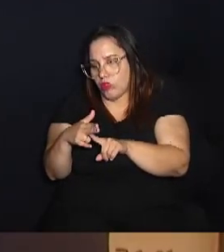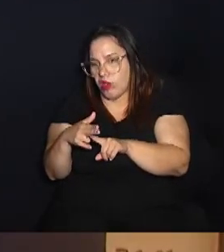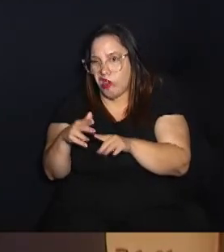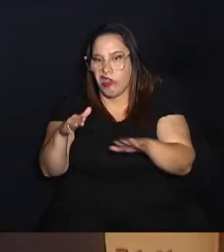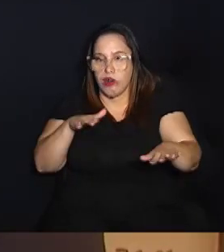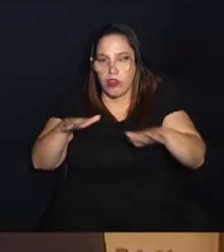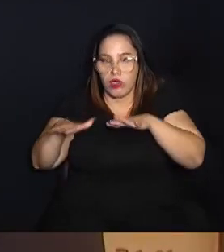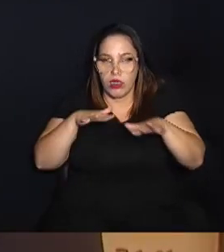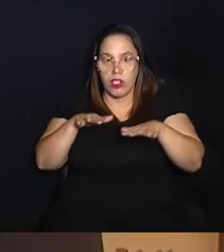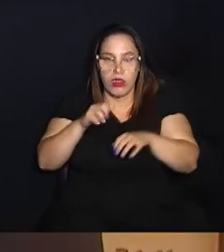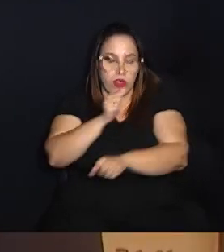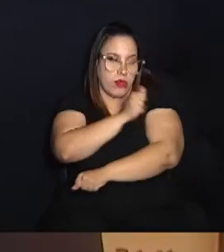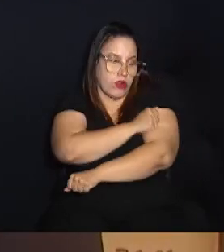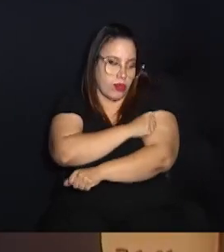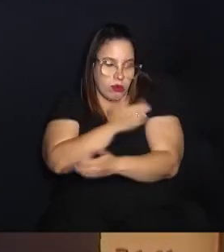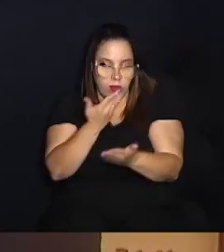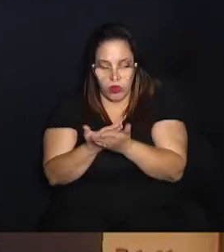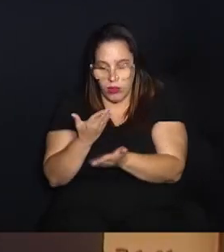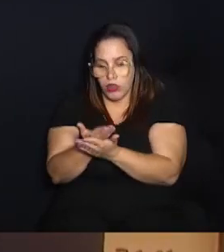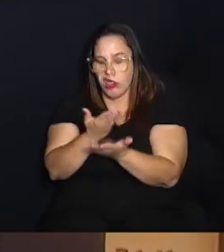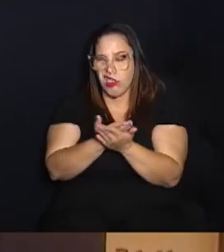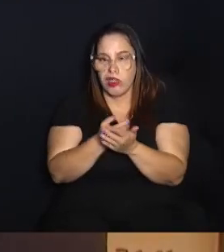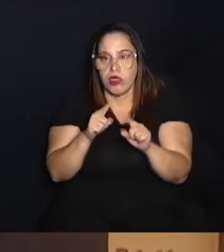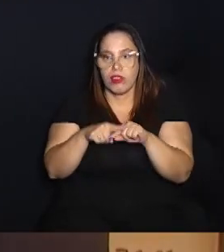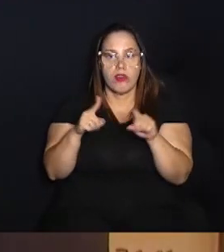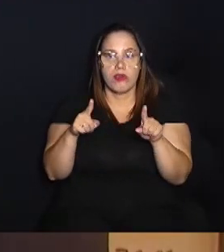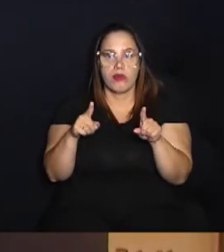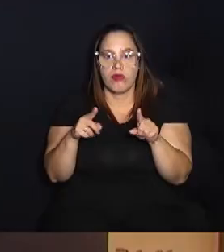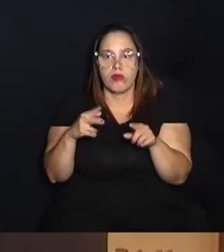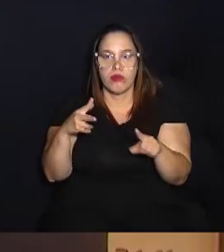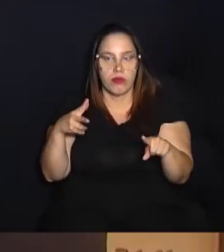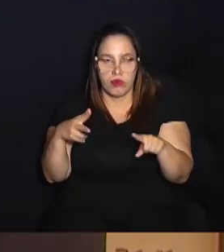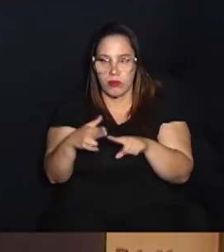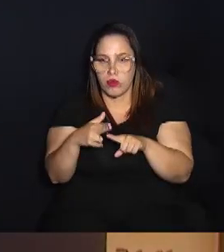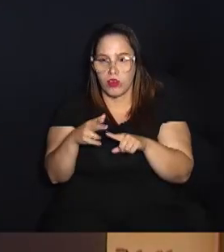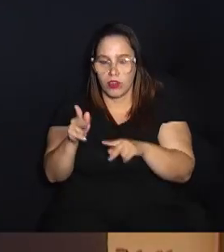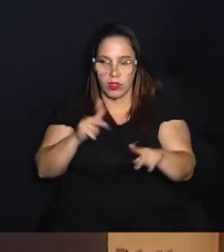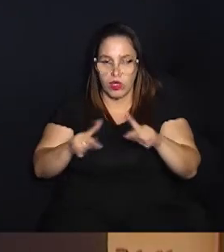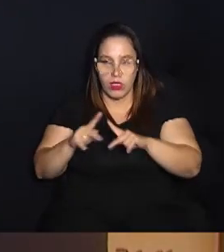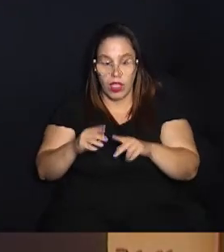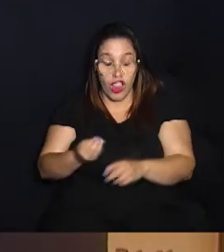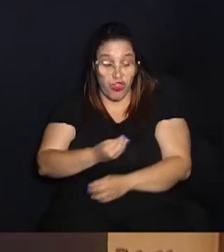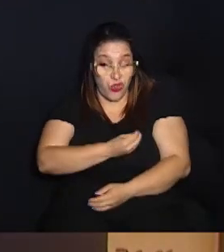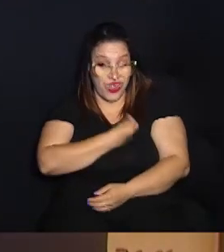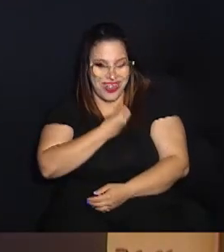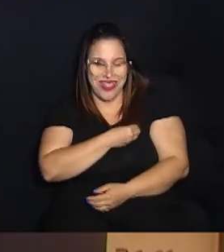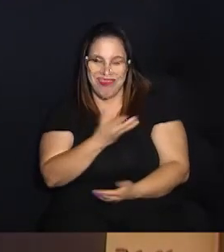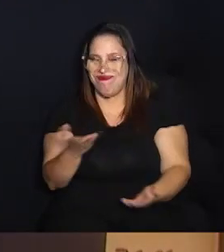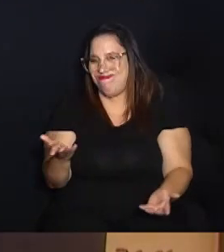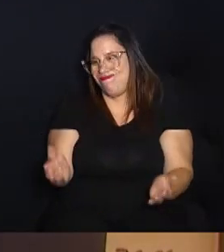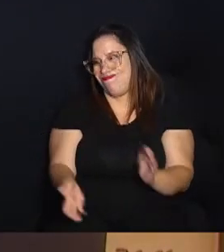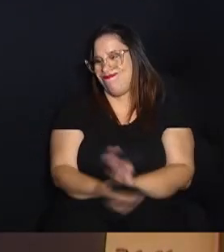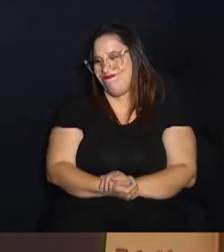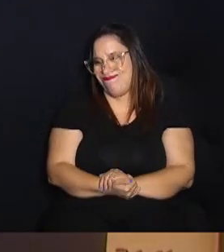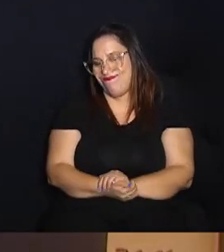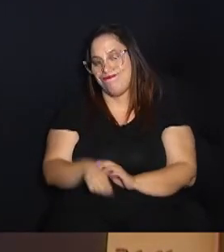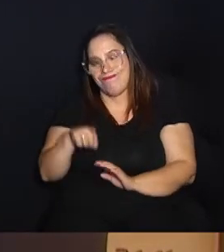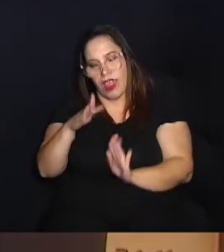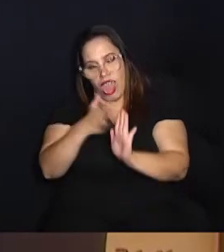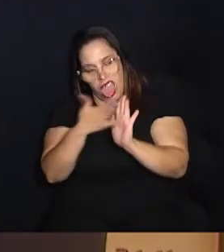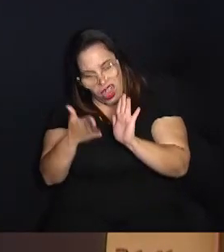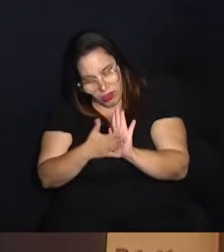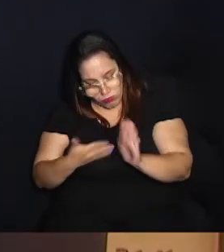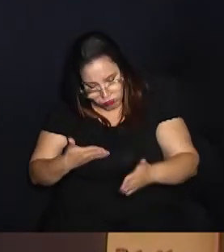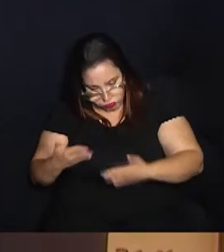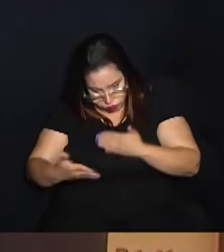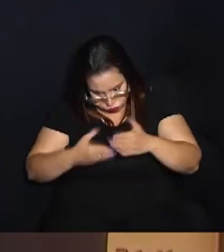percurso de escolarização, mas nós não interrompemos percursos de vida. Então, esse método, esse